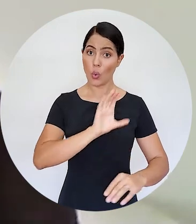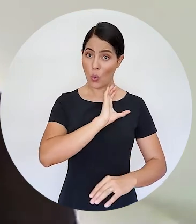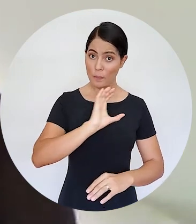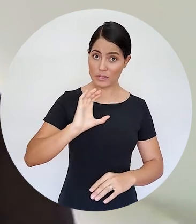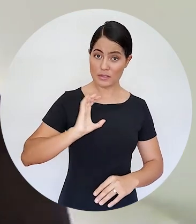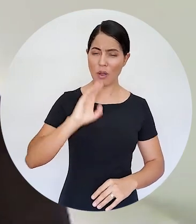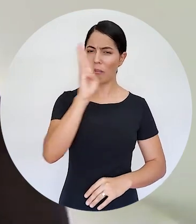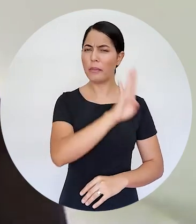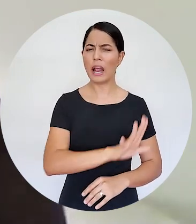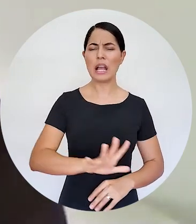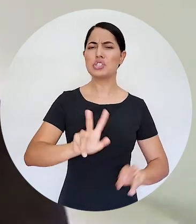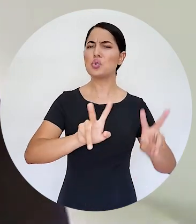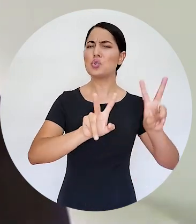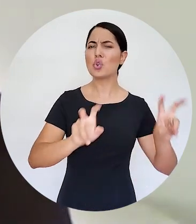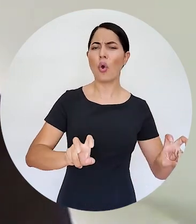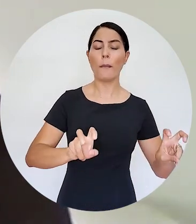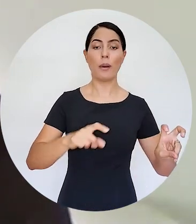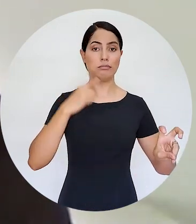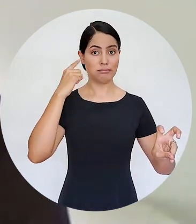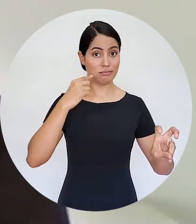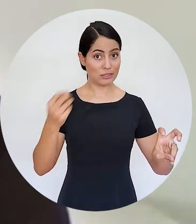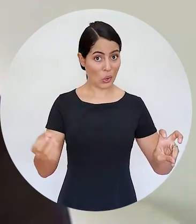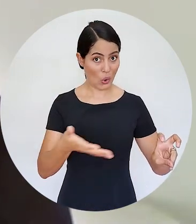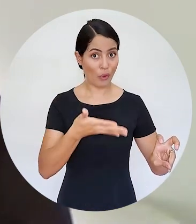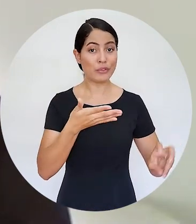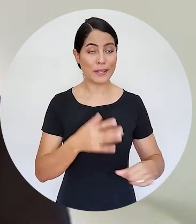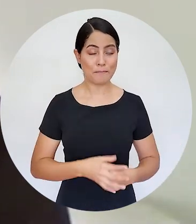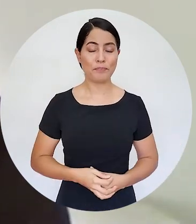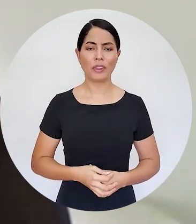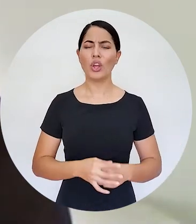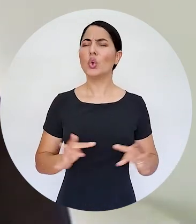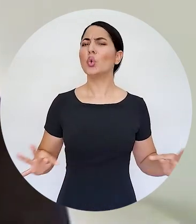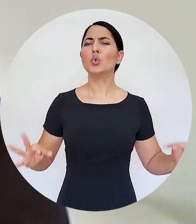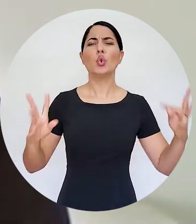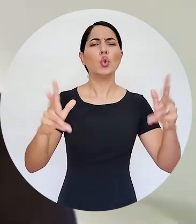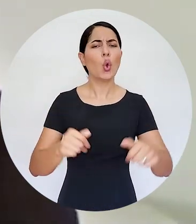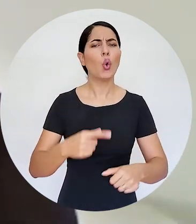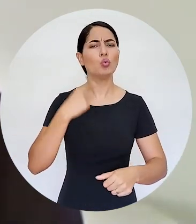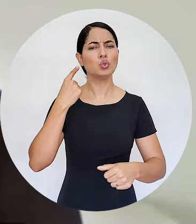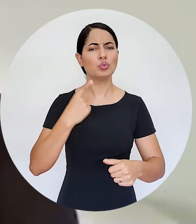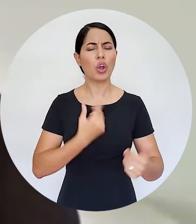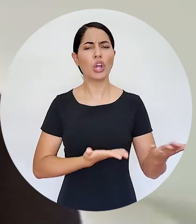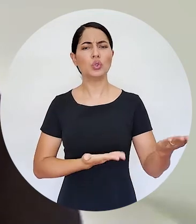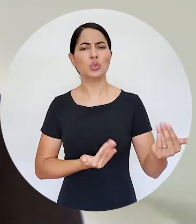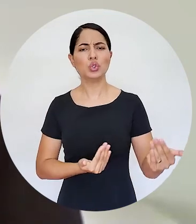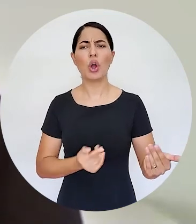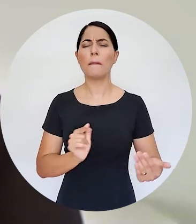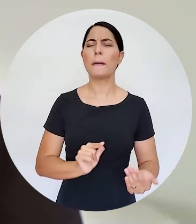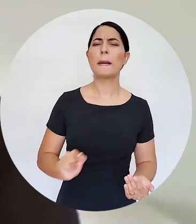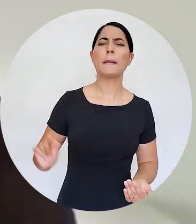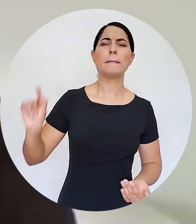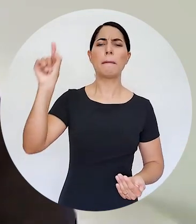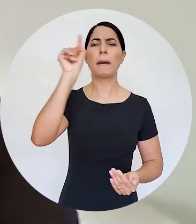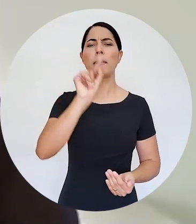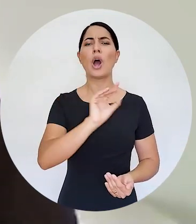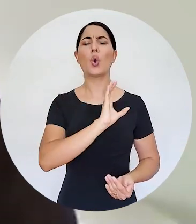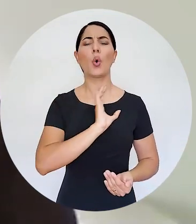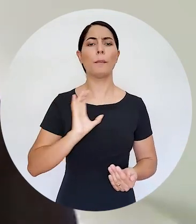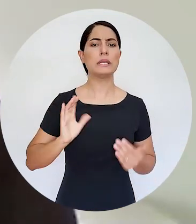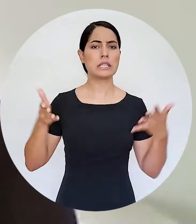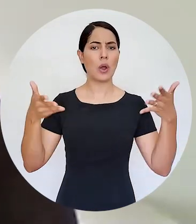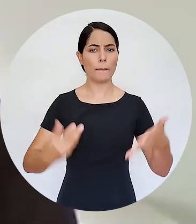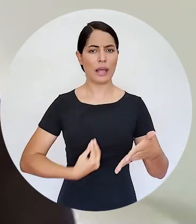jovens estão sempre à disposição para que a jovem advocacia de todo o país integre suas respectivas comissões